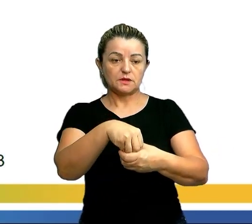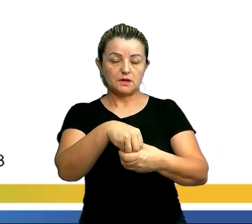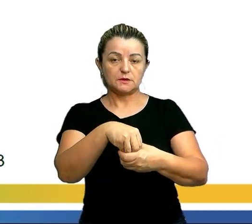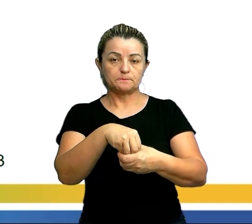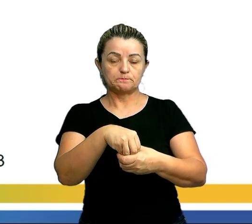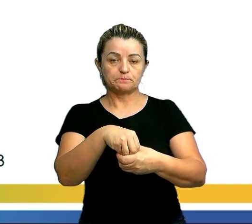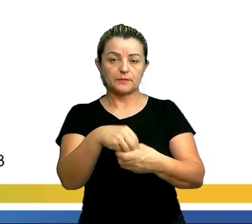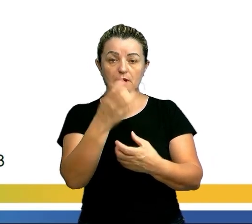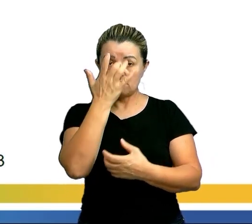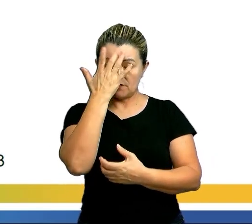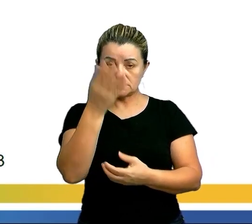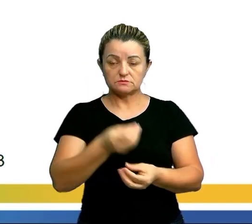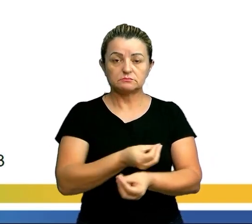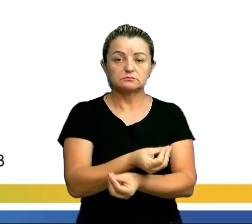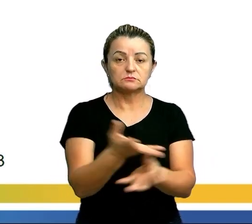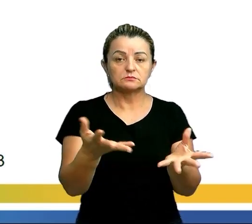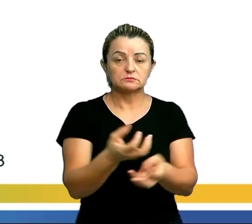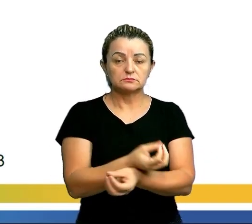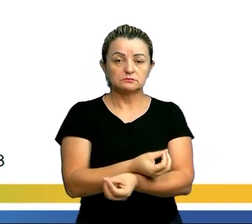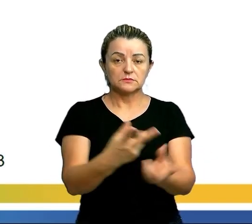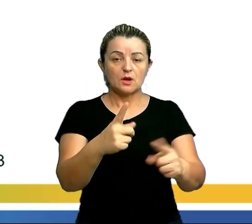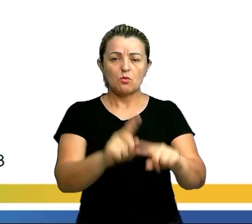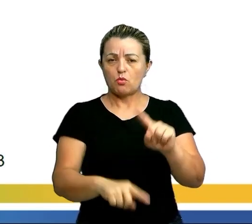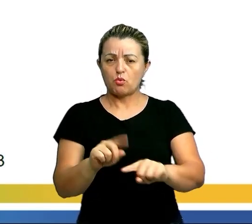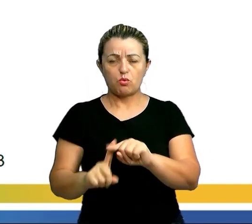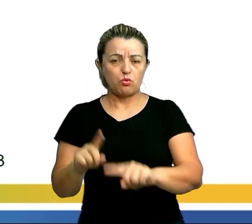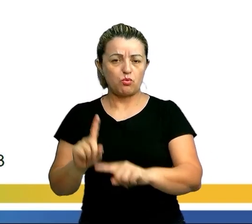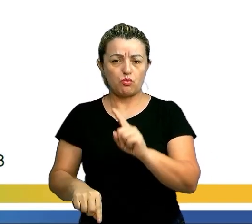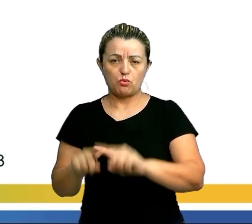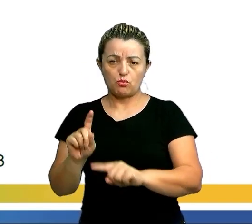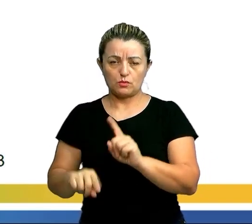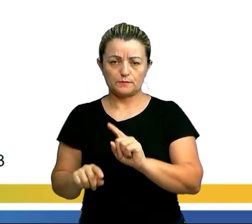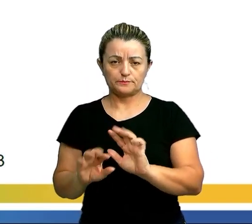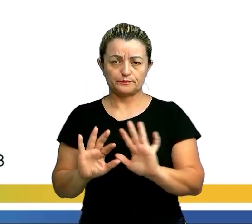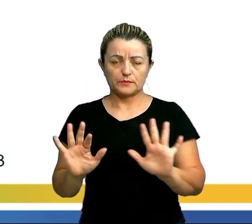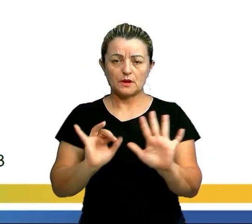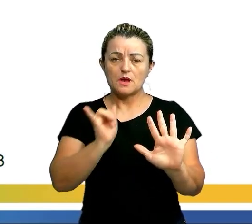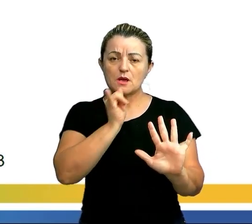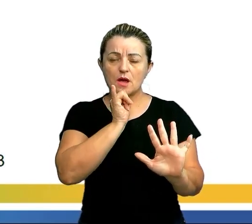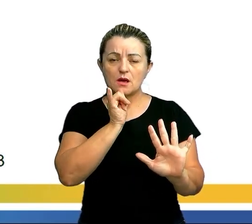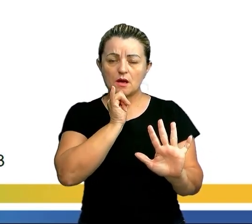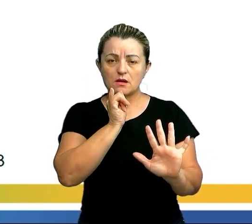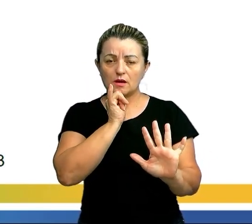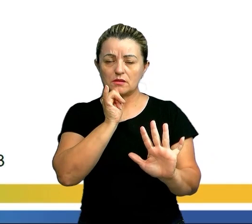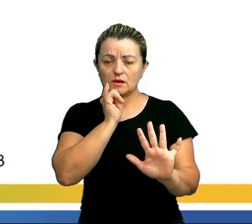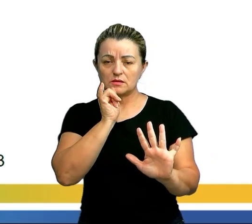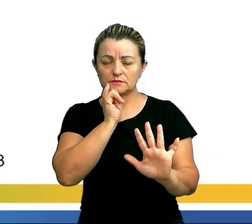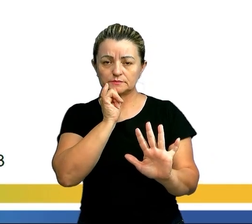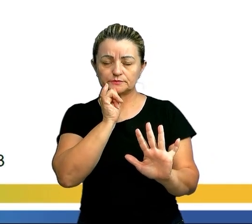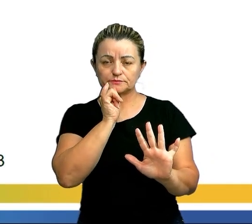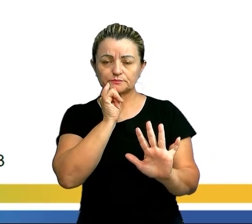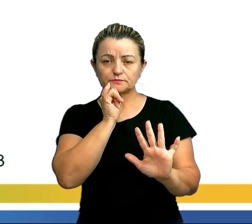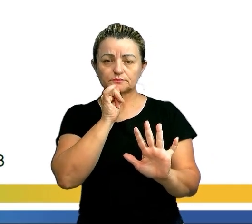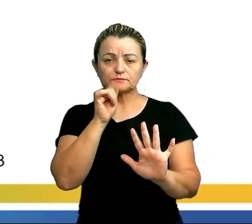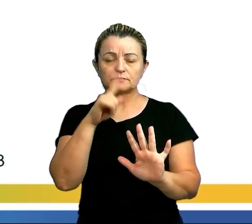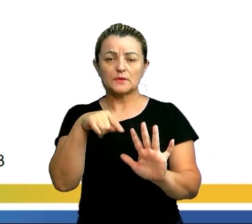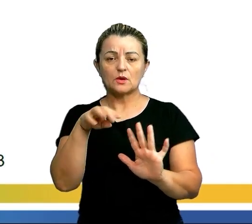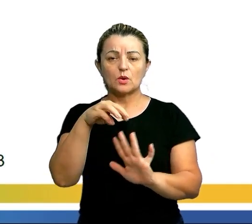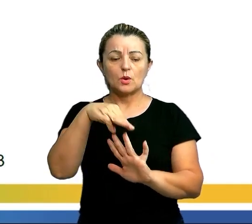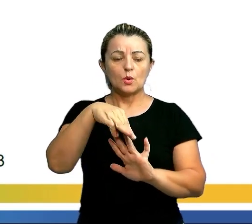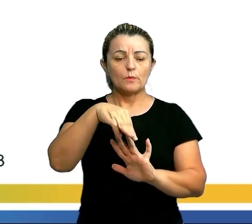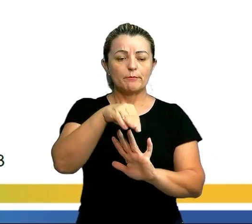mercadorias entre os membros e os não membros, tá? Um exemplo clássico da União Aduaneira é justamente o